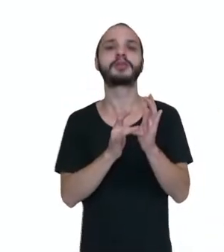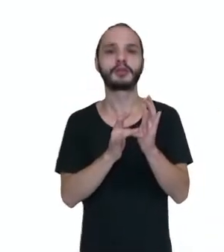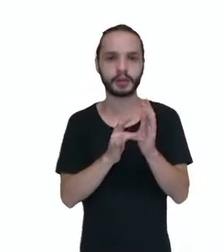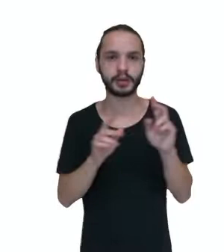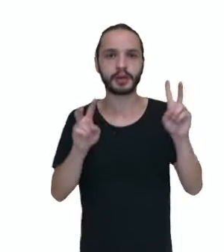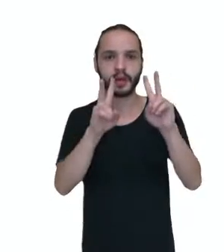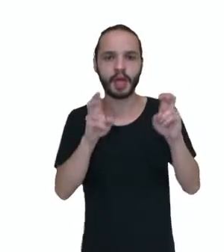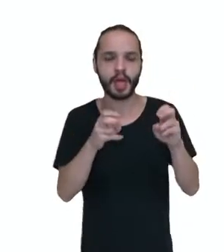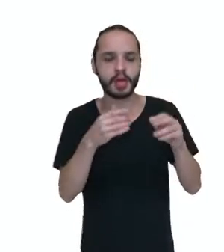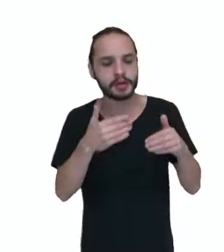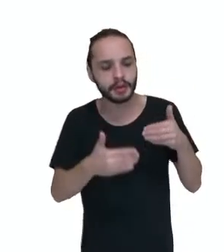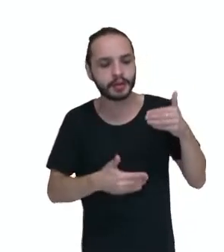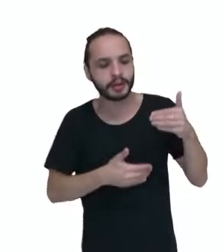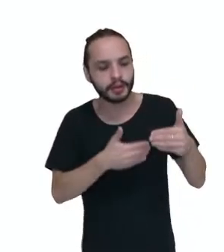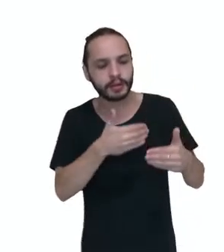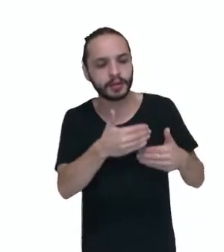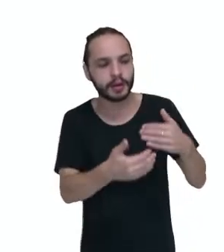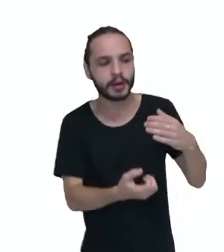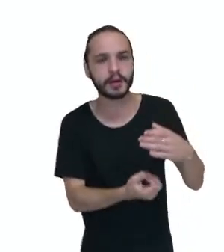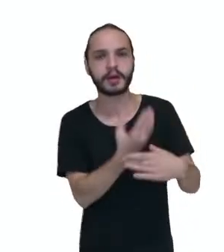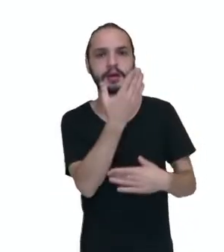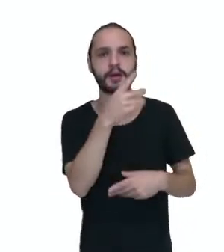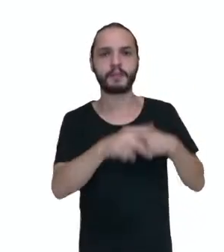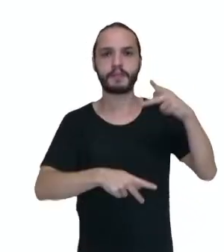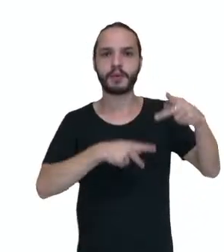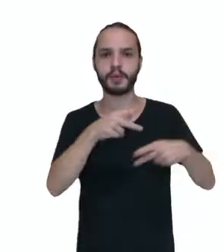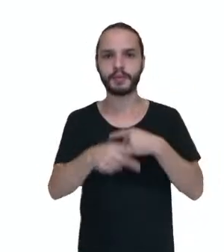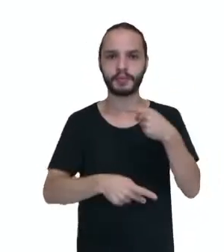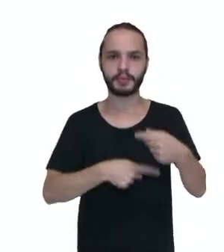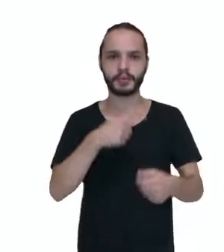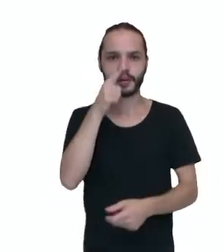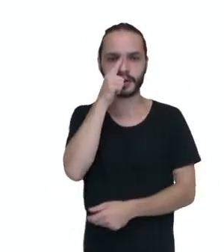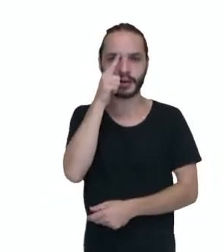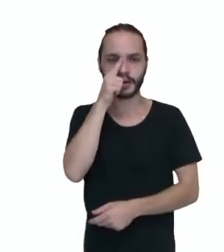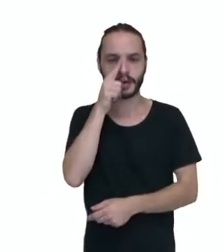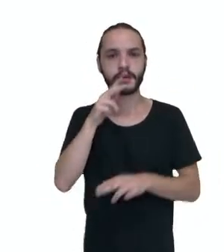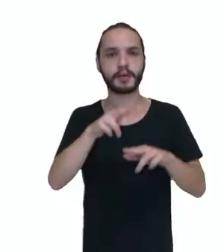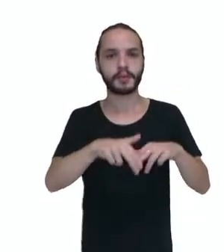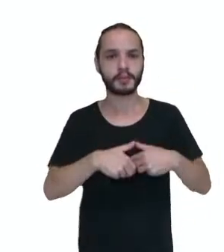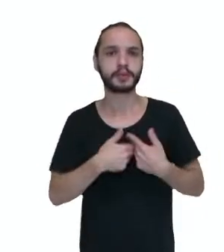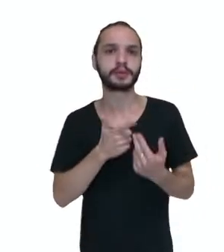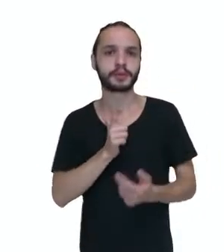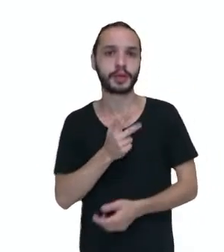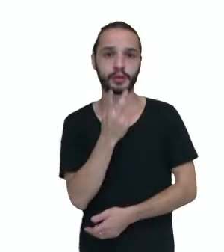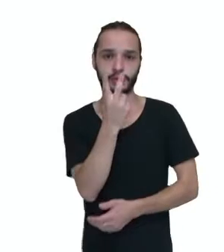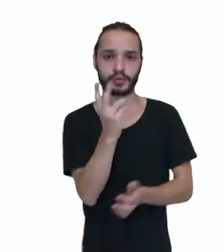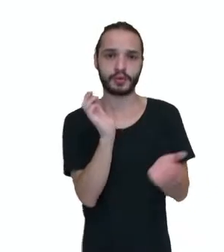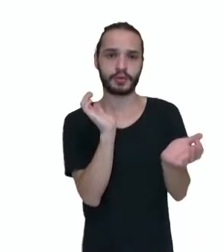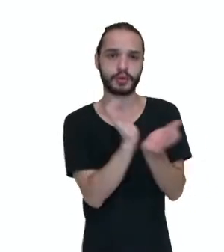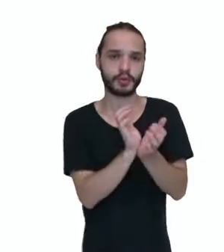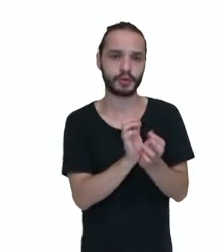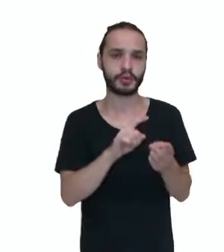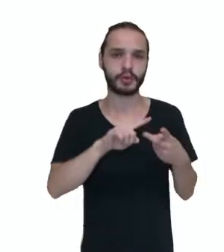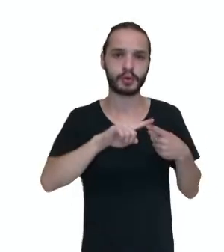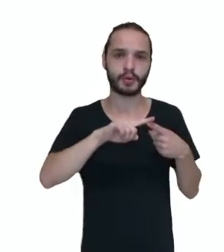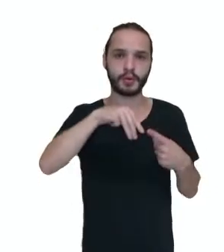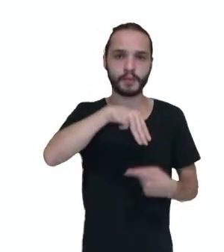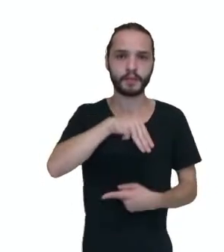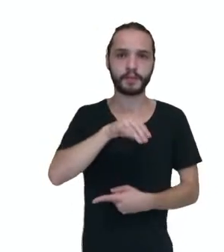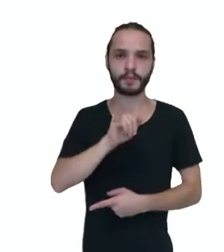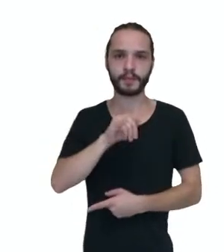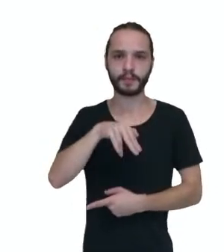povo grego, a partir da existência de duas grandes civilizações, os minoicos, cretenses, e os